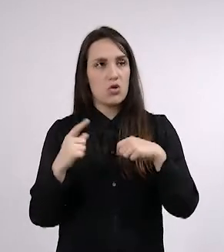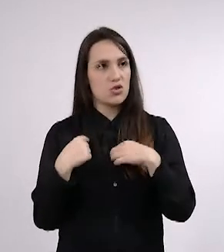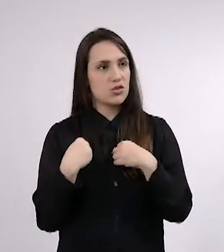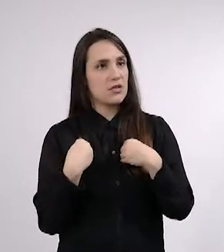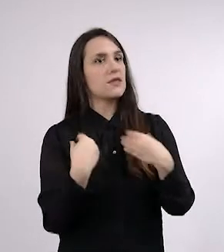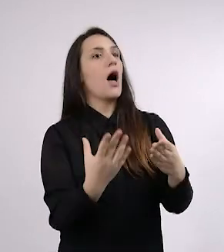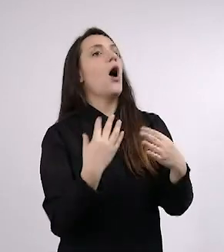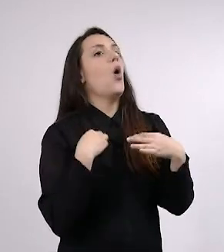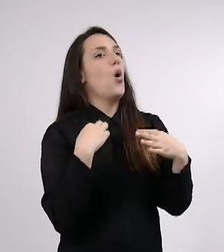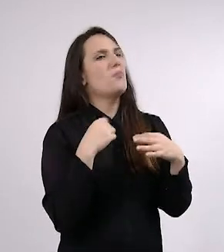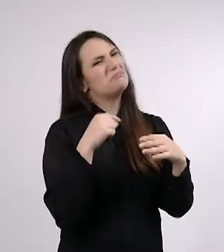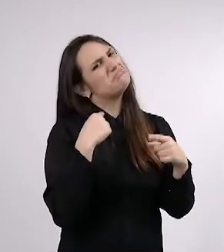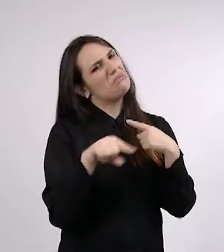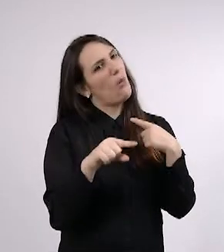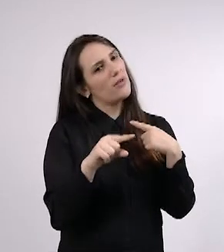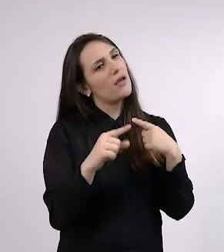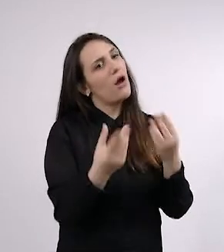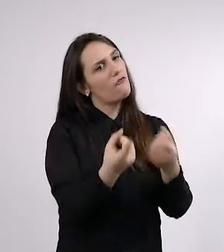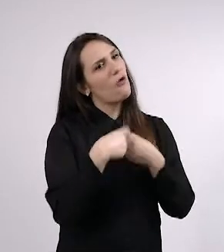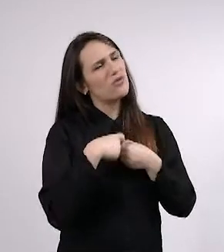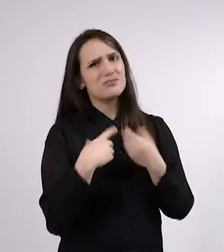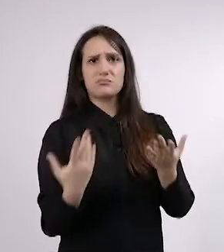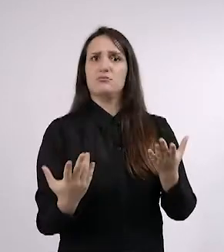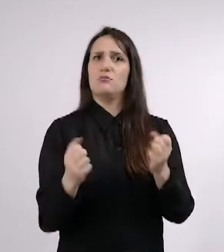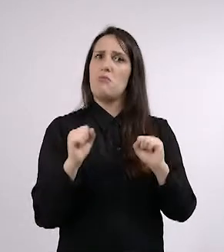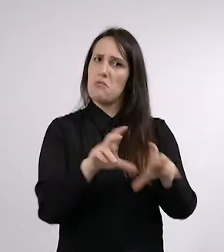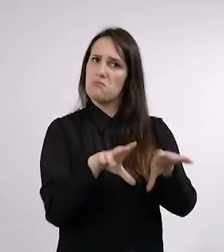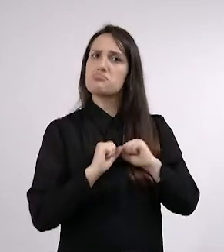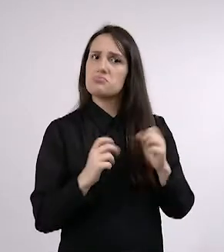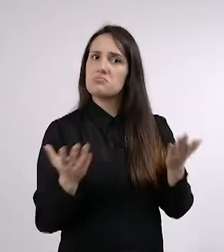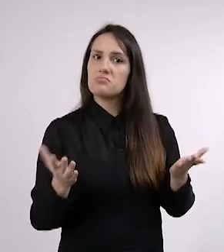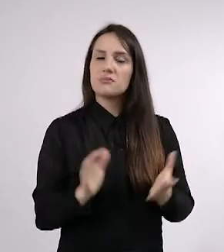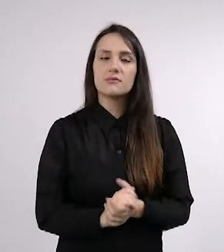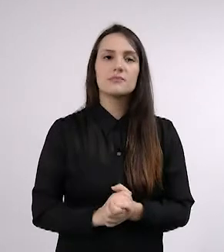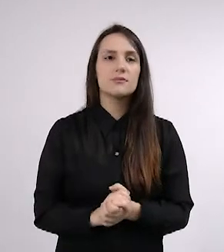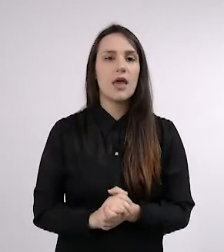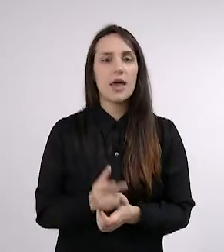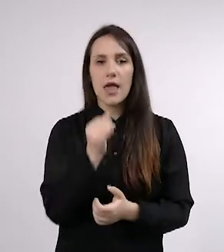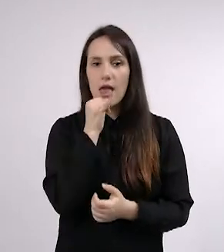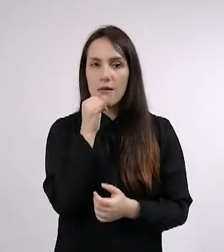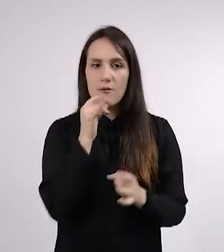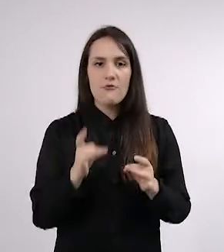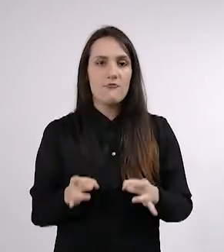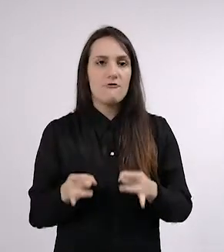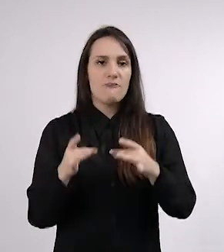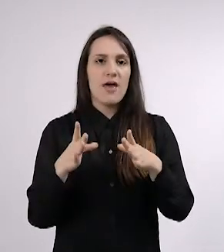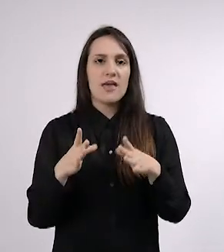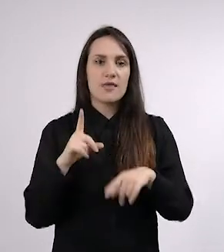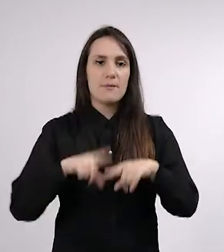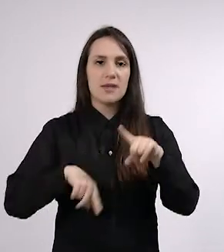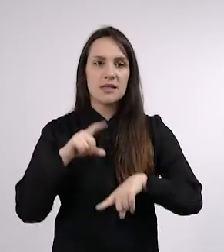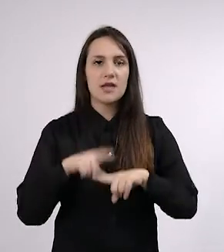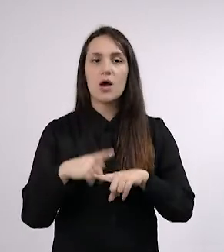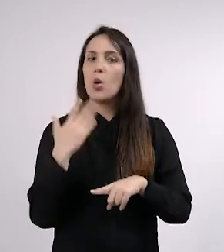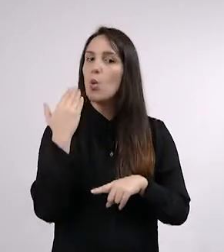na venda desses produtos, do delivery ou mesmo qualquer outro, porque estão usando